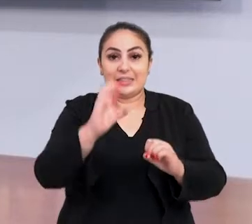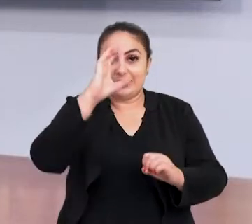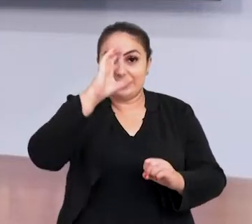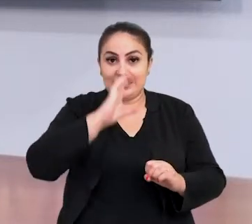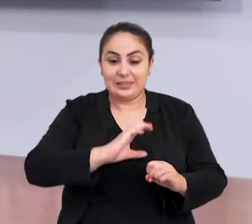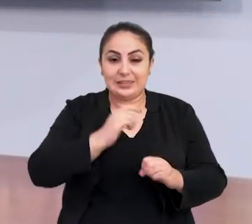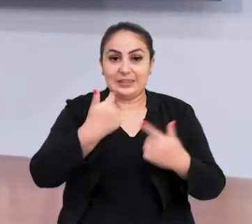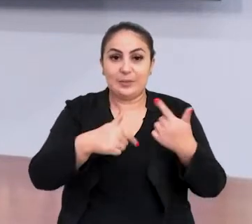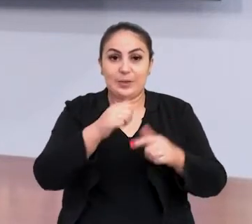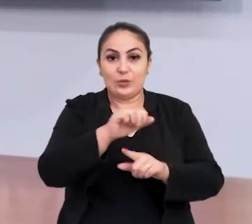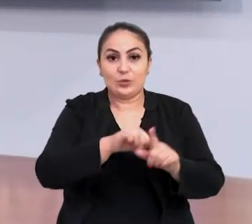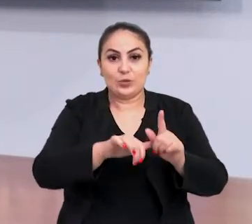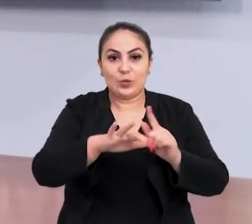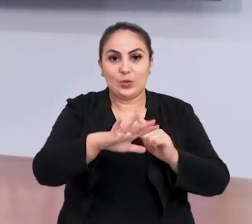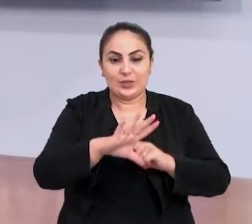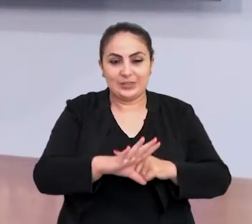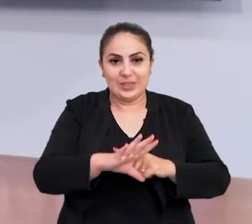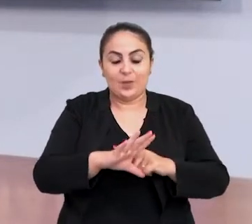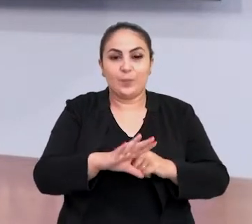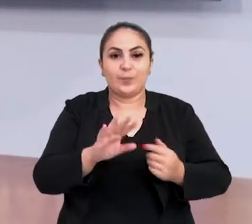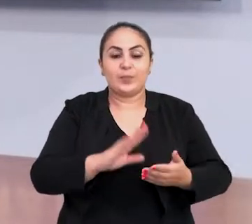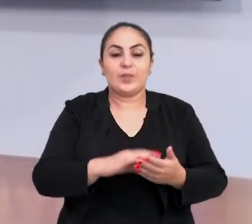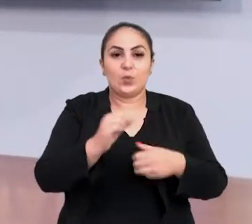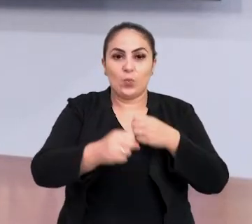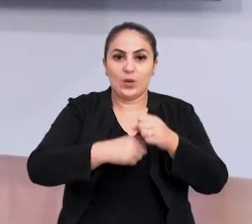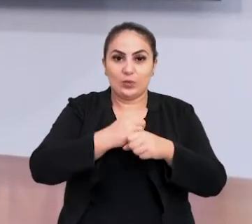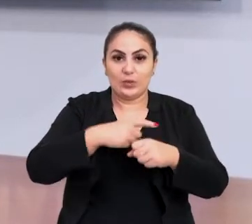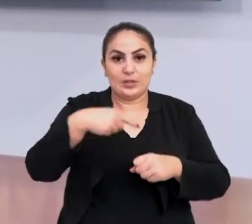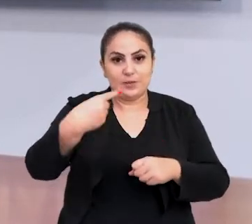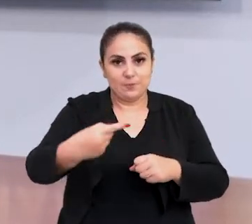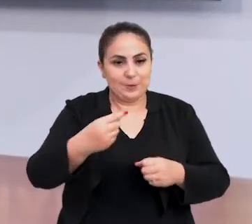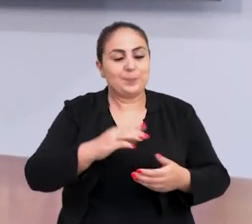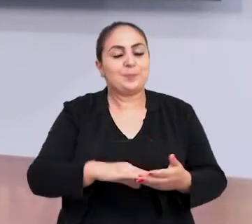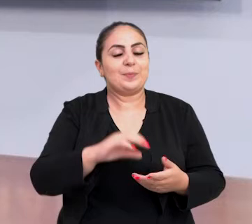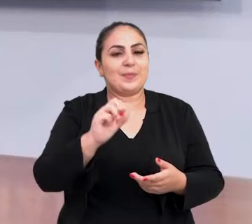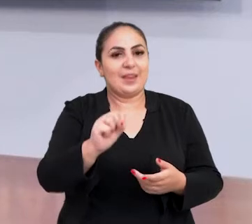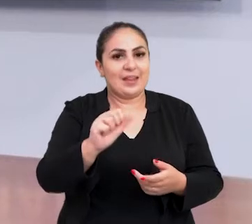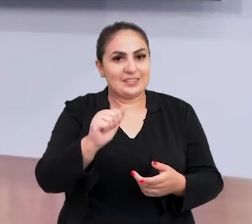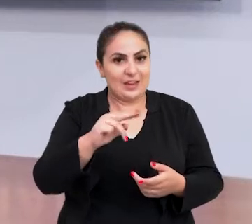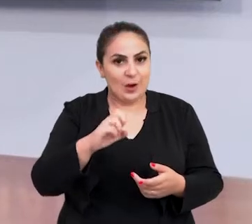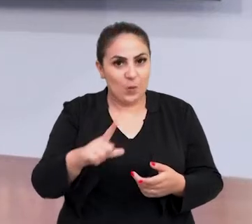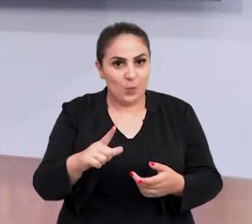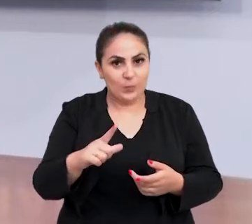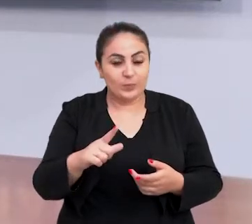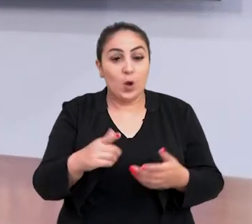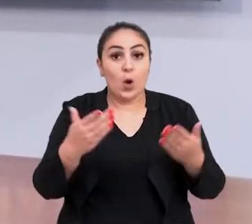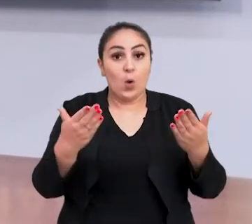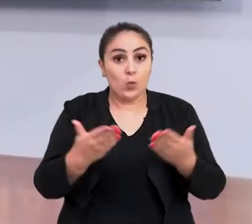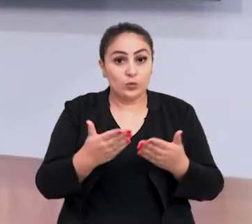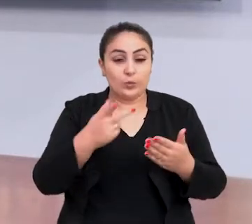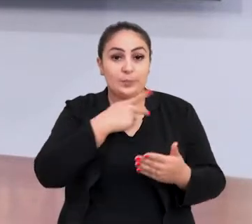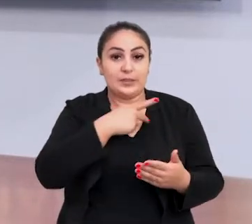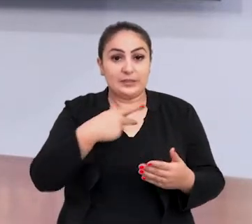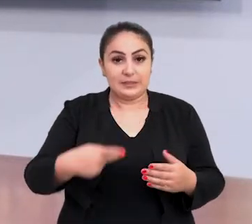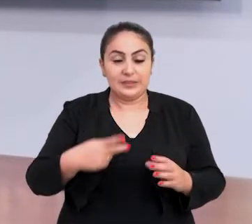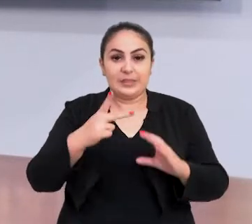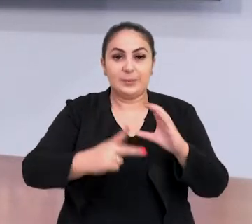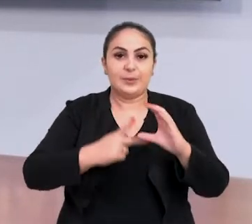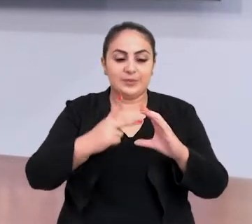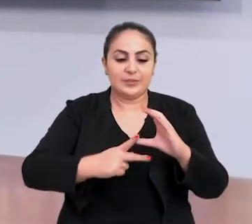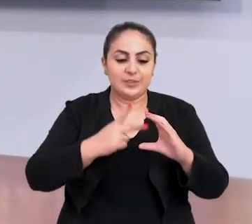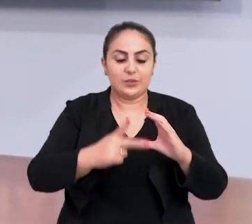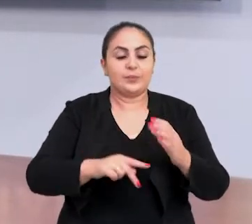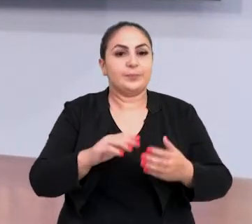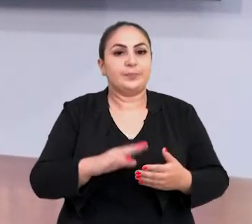de Cidadania e Assistência Social a partir do ano que vem. Saul Spinelli ocupa atualmente a presidência